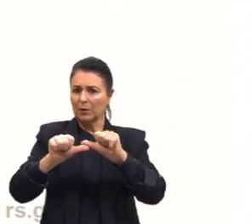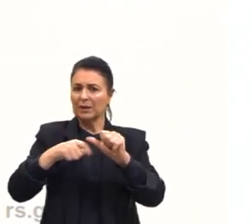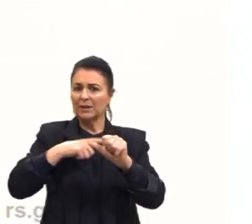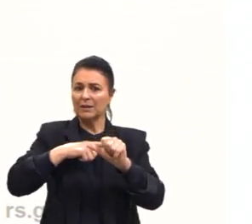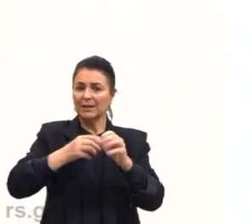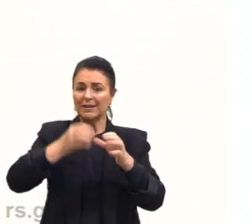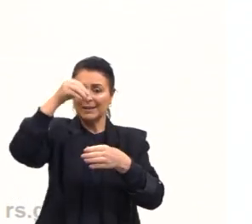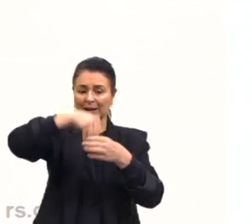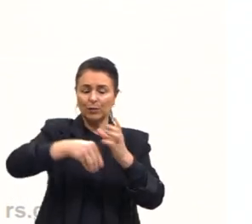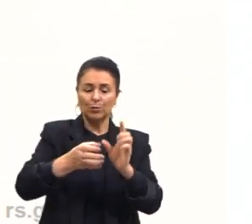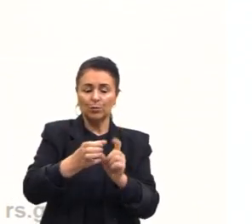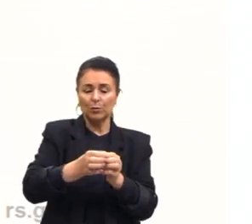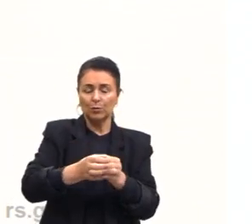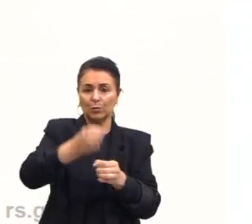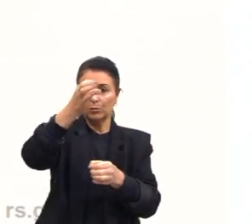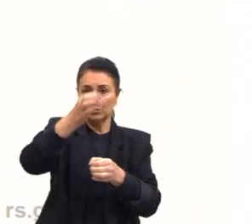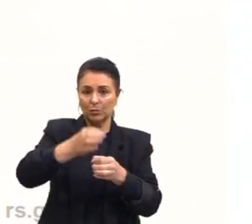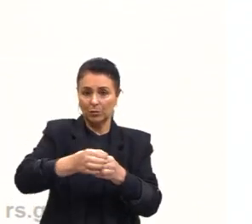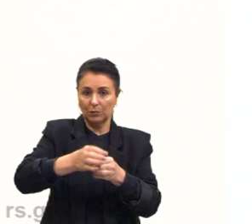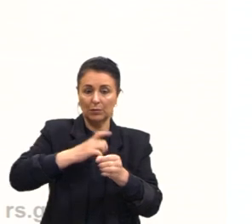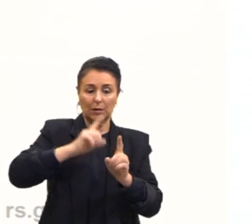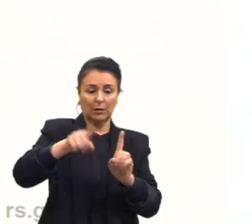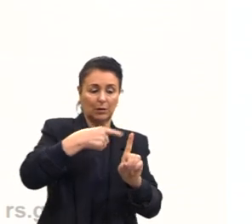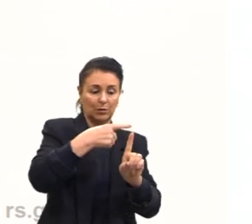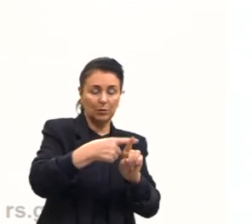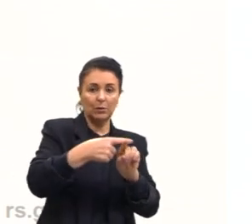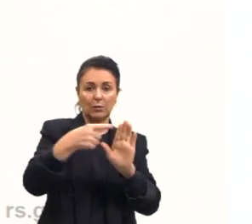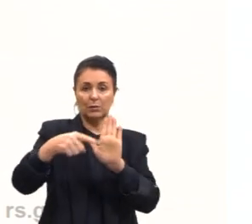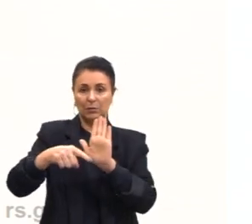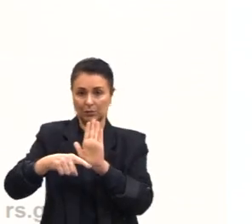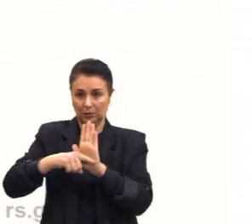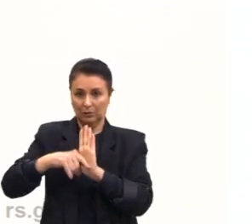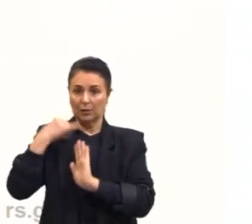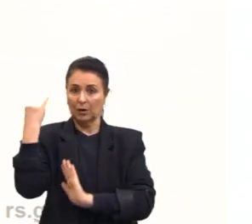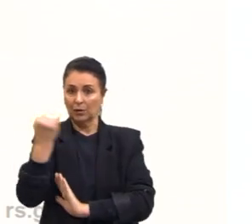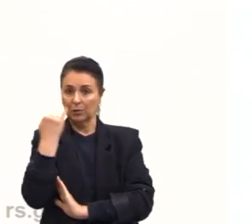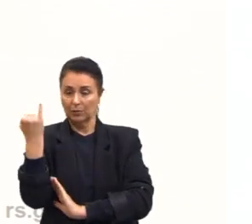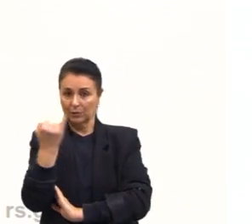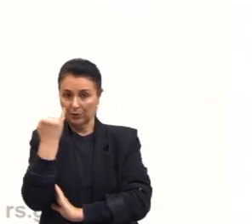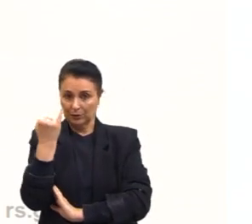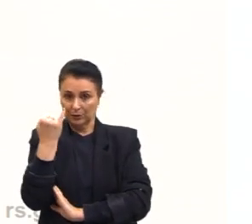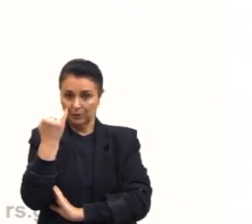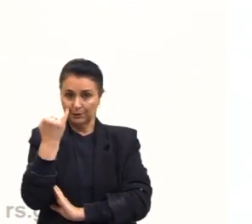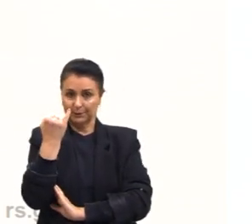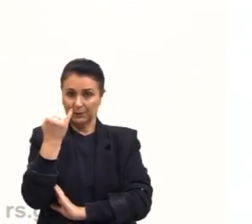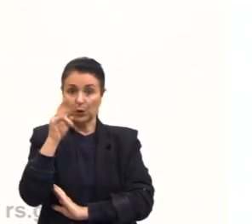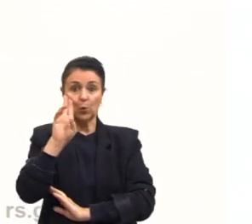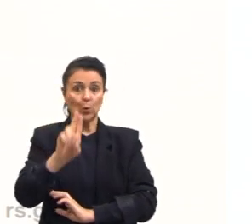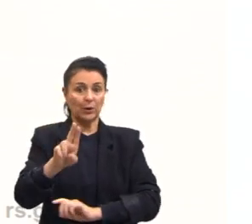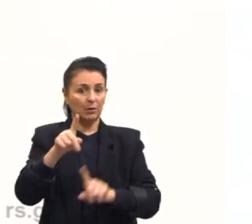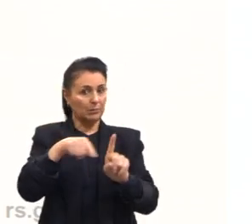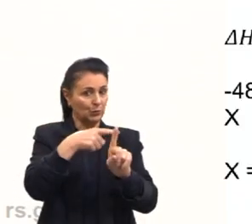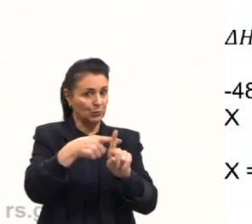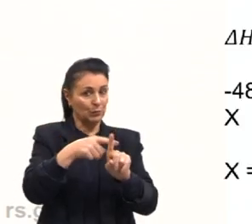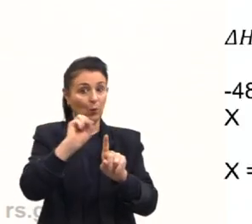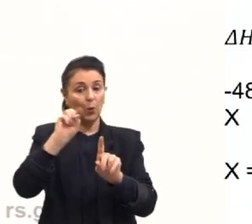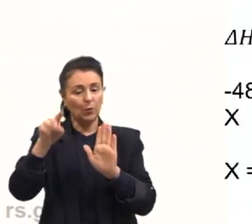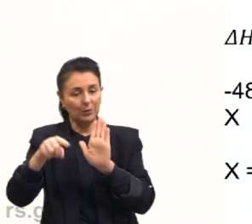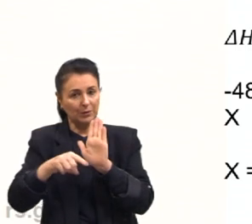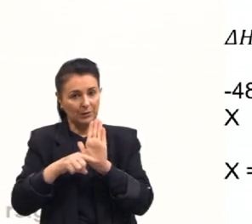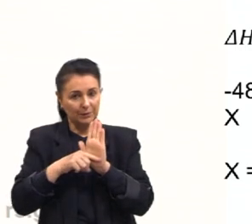traz as opções tanto negativos quanto positivos super importante a gente vai em consideração o sinal Então